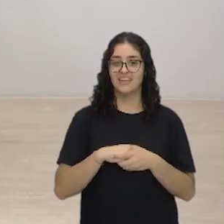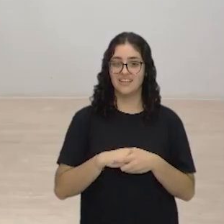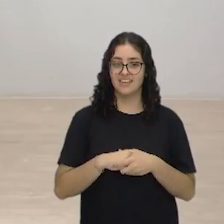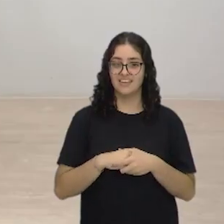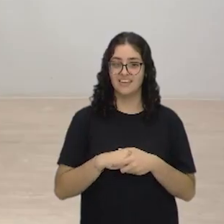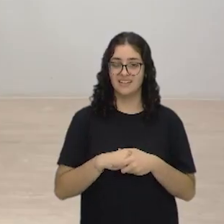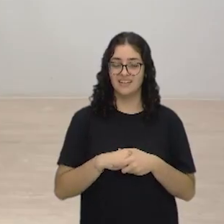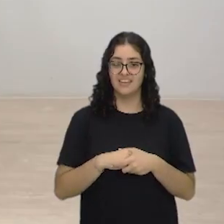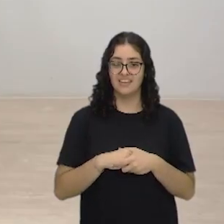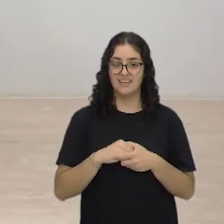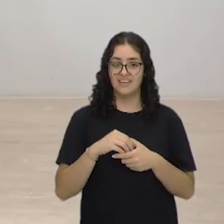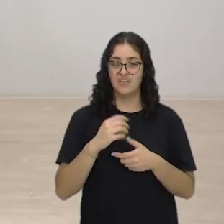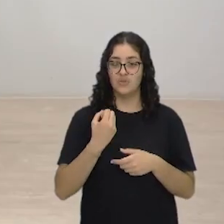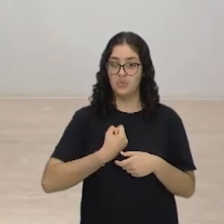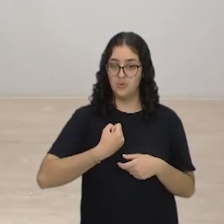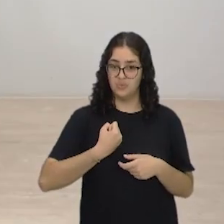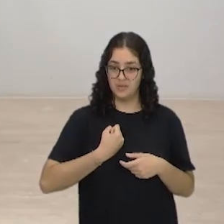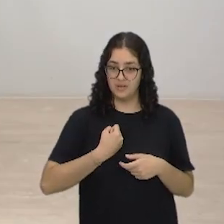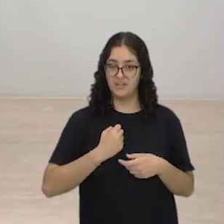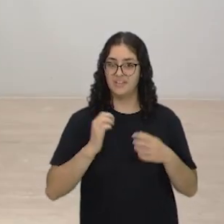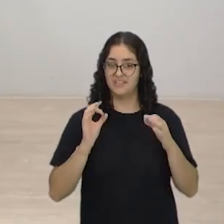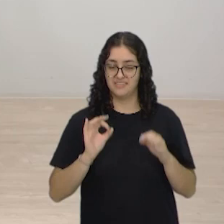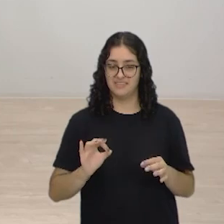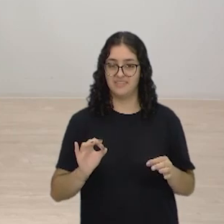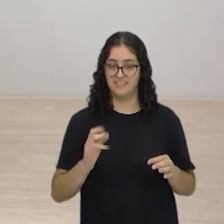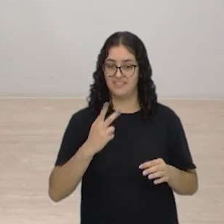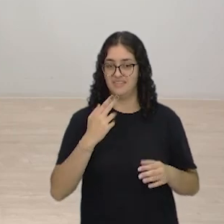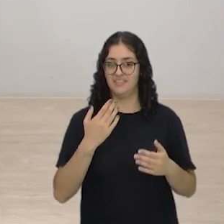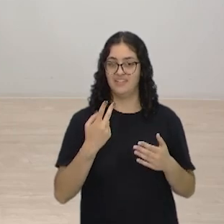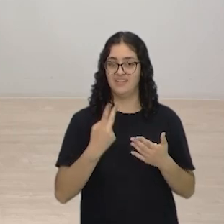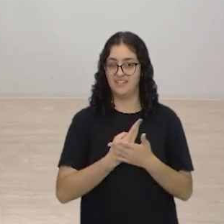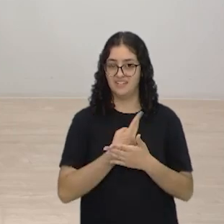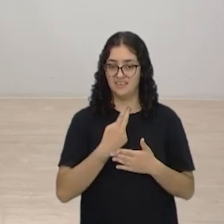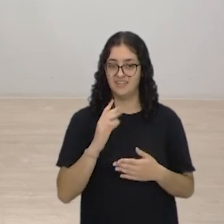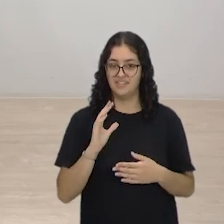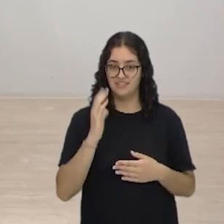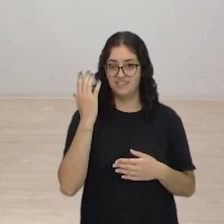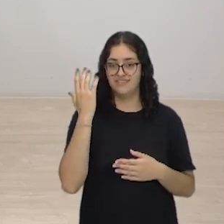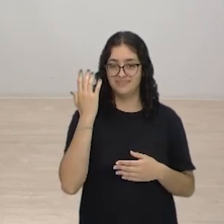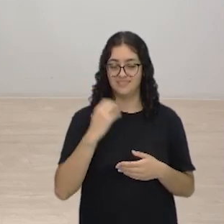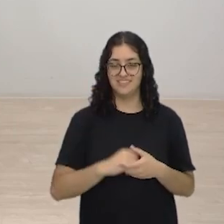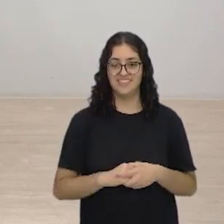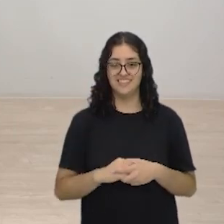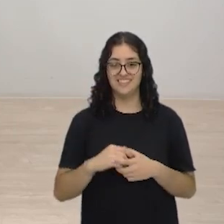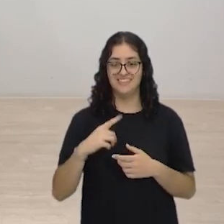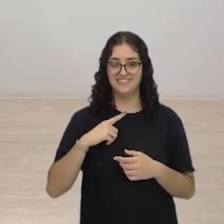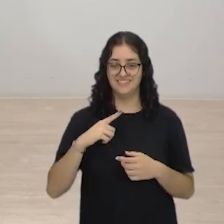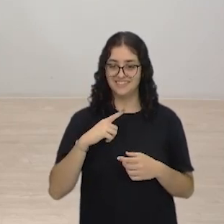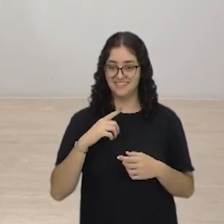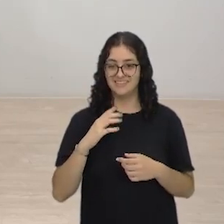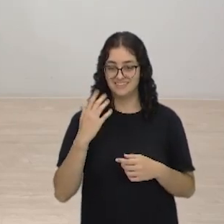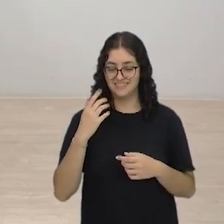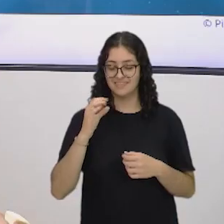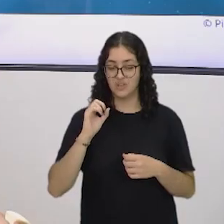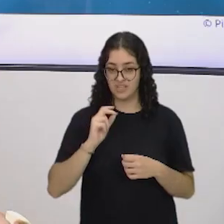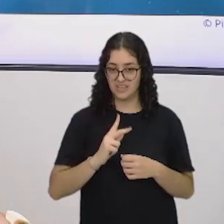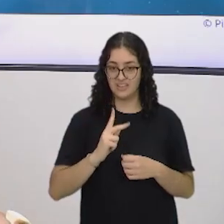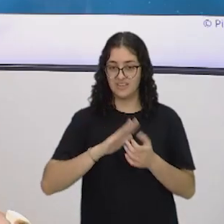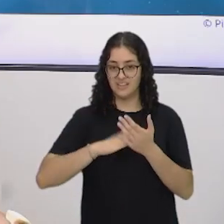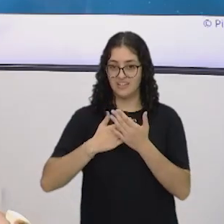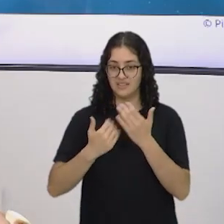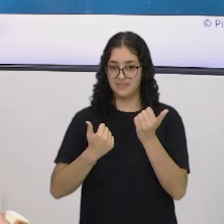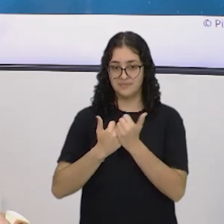Não, números. Ah, ok. Não, estava certinho. Números. Pode ser que eu não esteja enxergando porque fica pequenininho. Ok. Se eu errei,